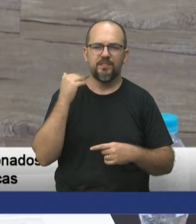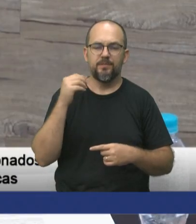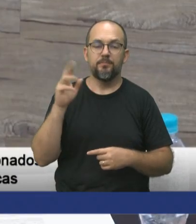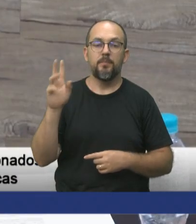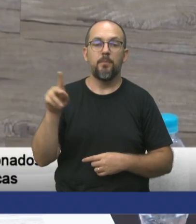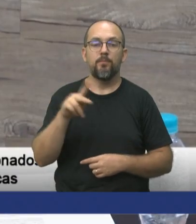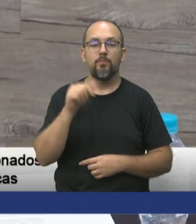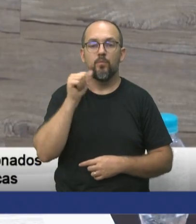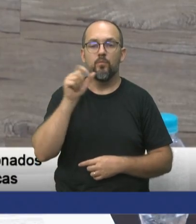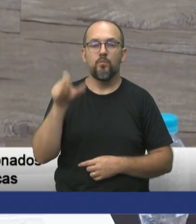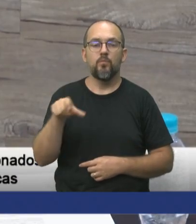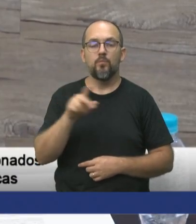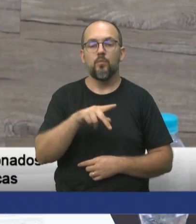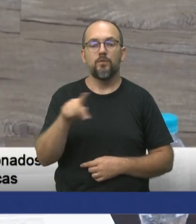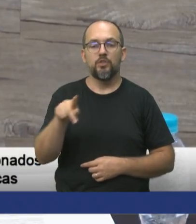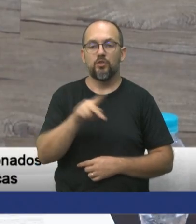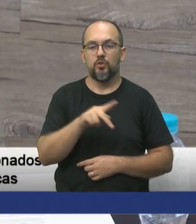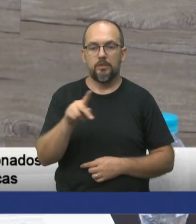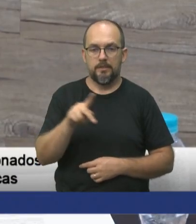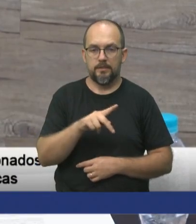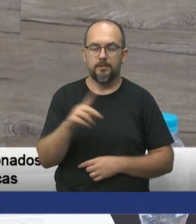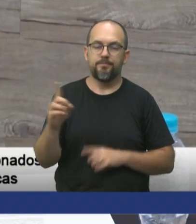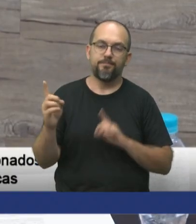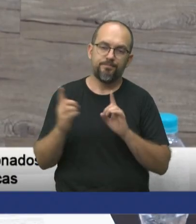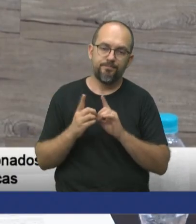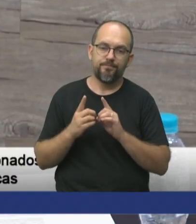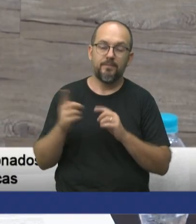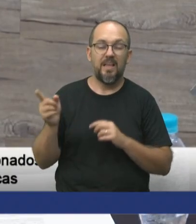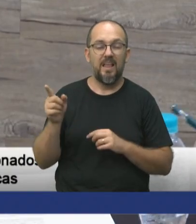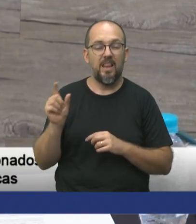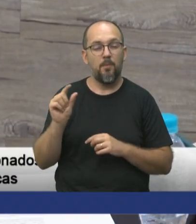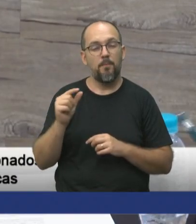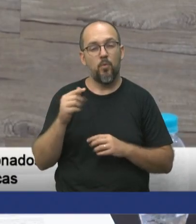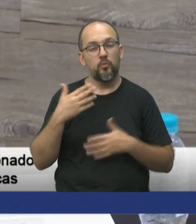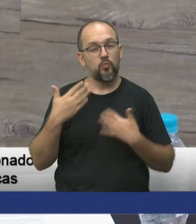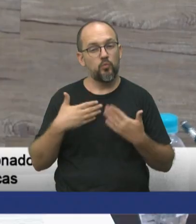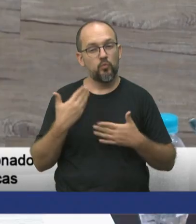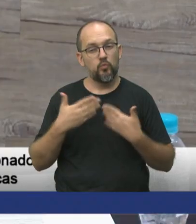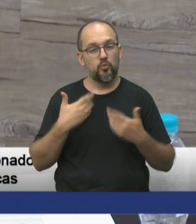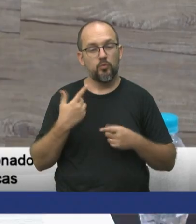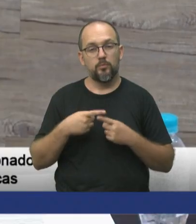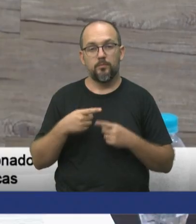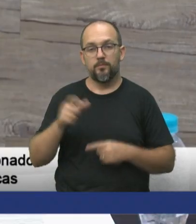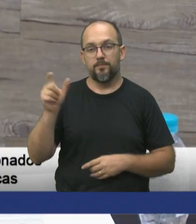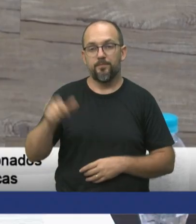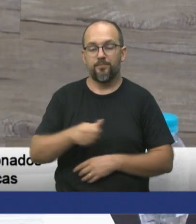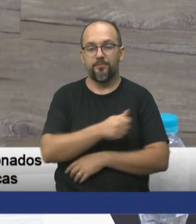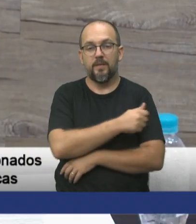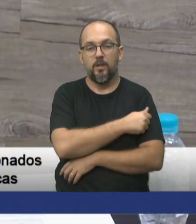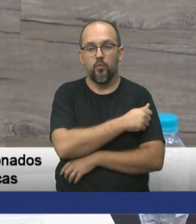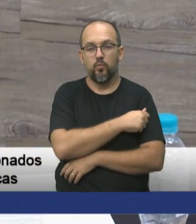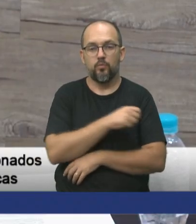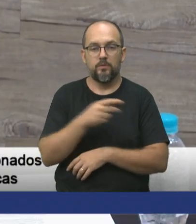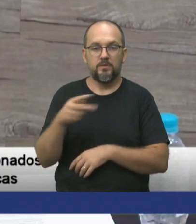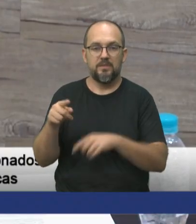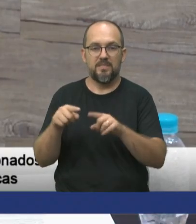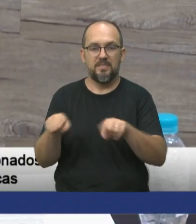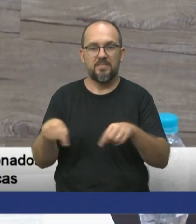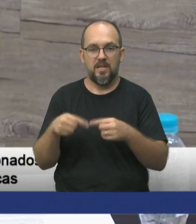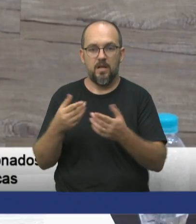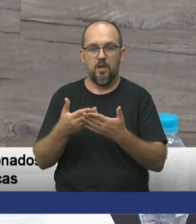professora que estava assustada, um aluno que da sala dela havia